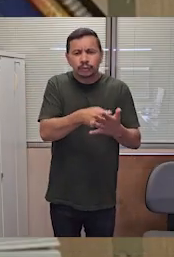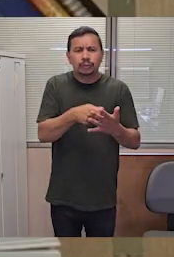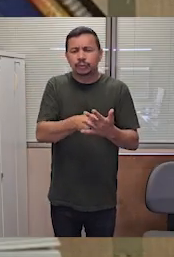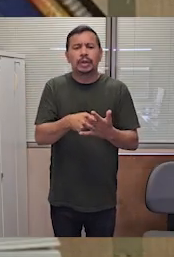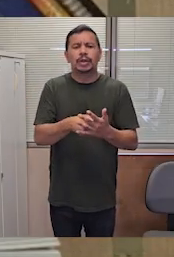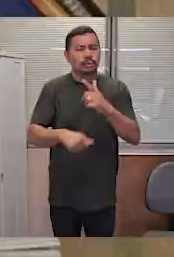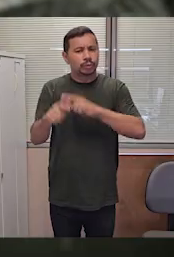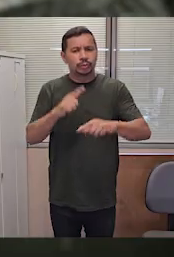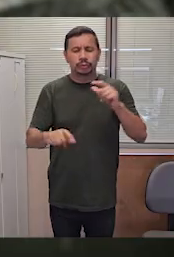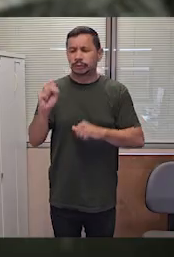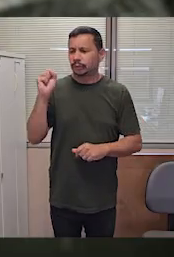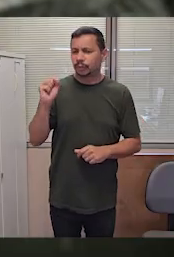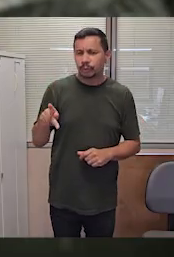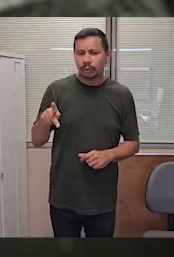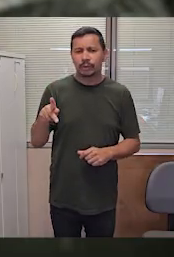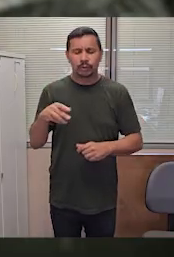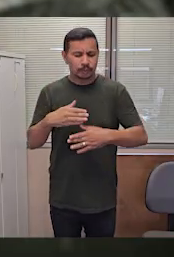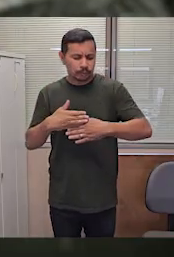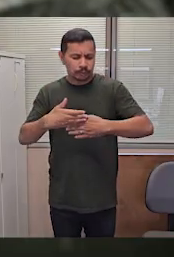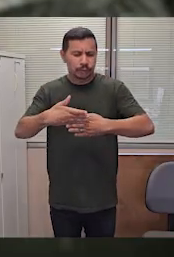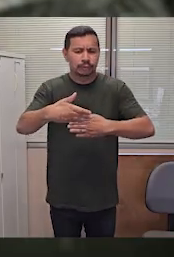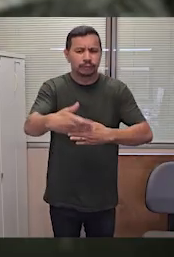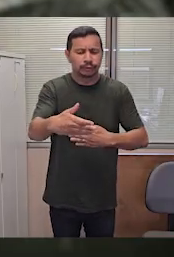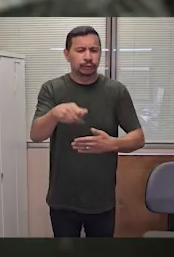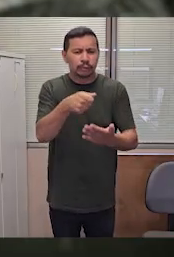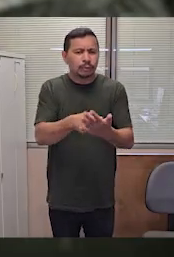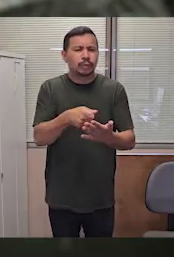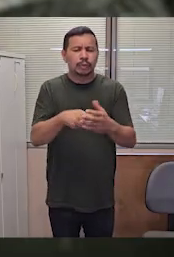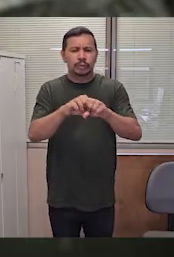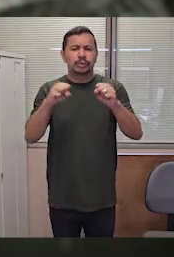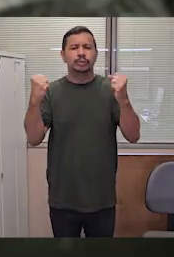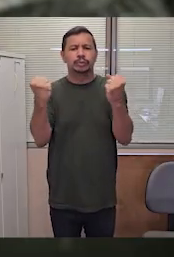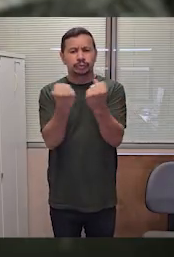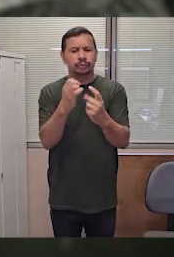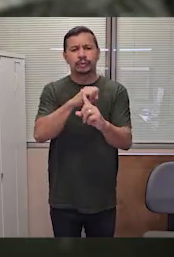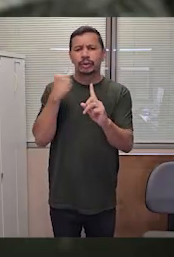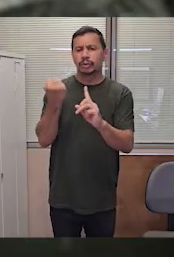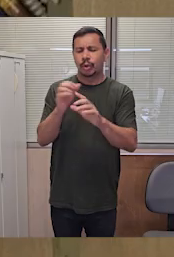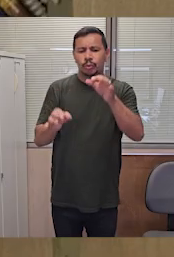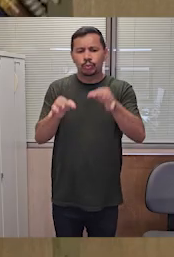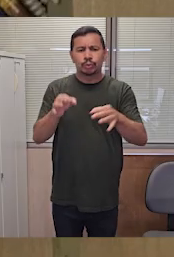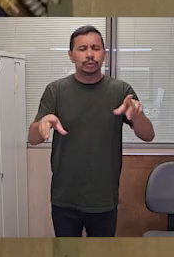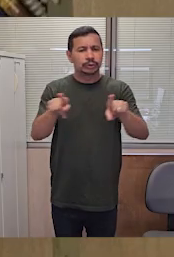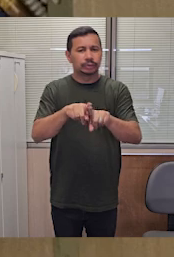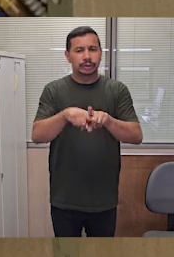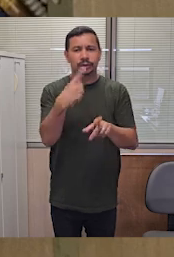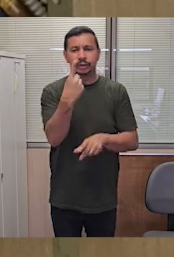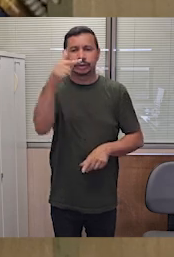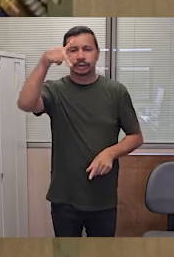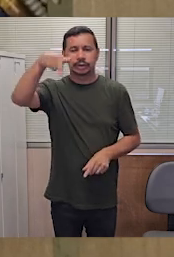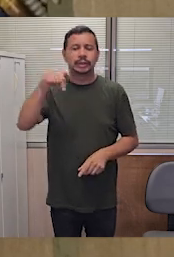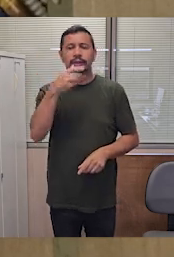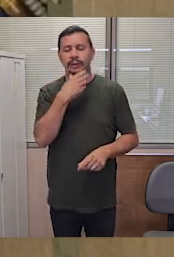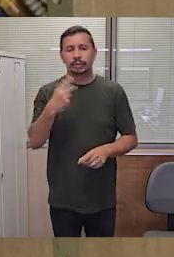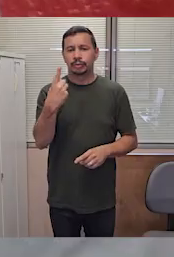dos trabalhadores e dos aposentados, ele construiu uma trajetória de dedicação e luta pelos direitos sociais e pela justiça. Nascido em 17 de dezembro